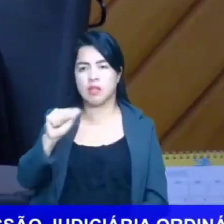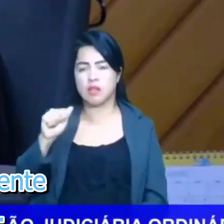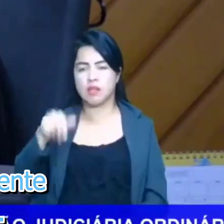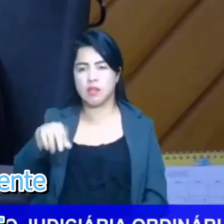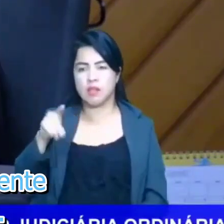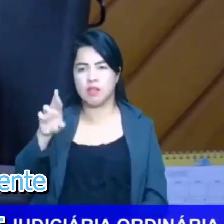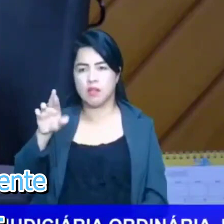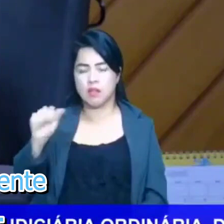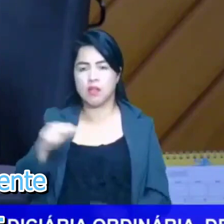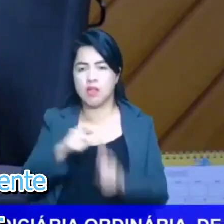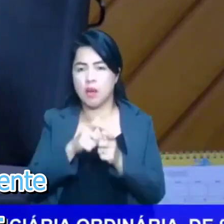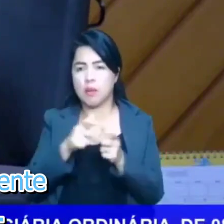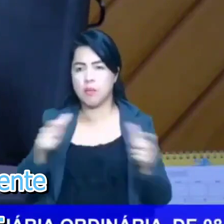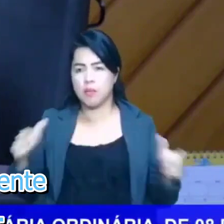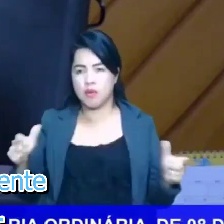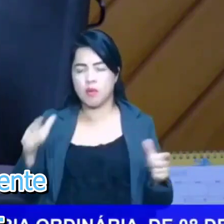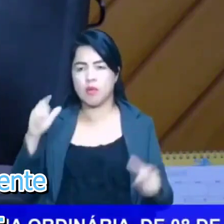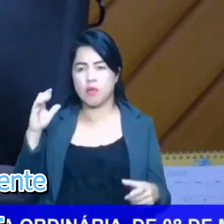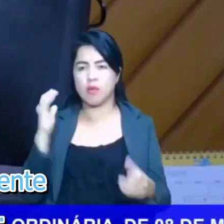maioria,